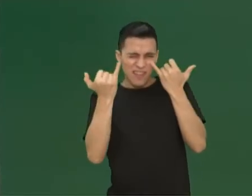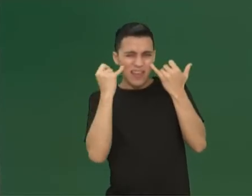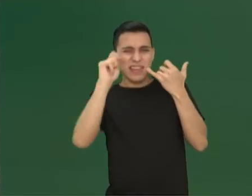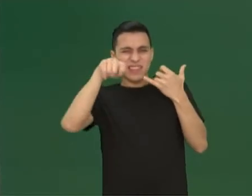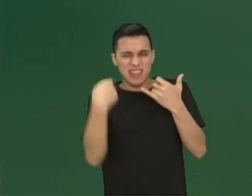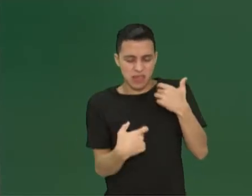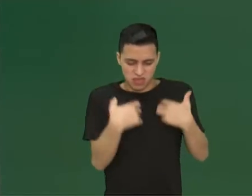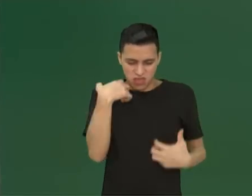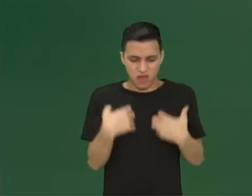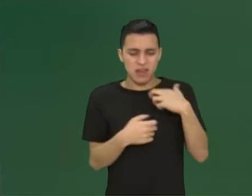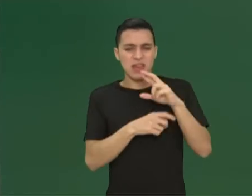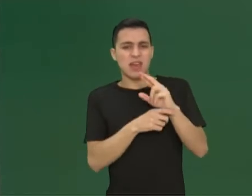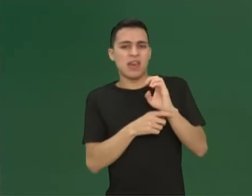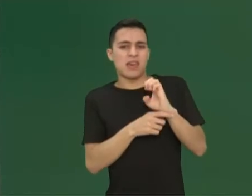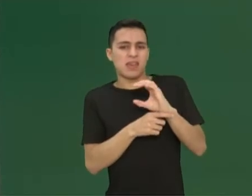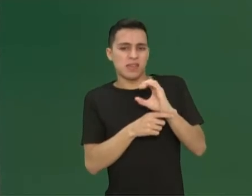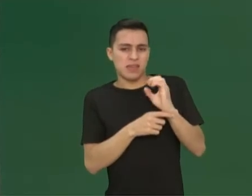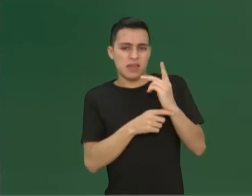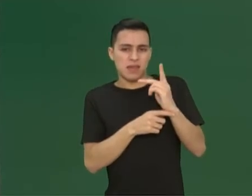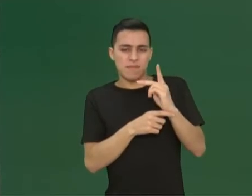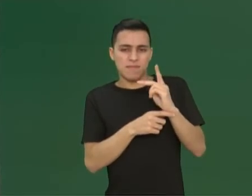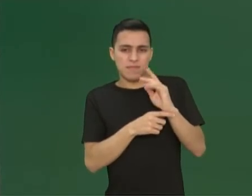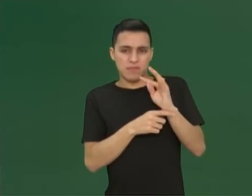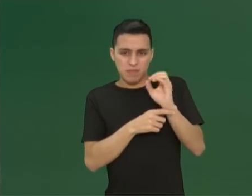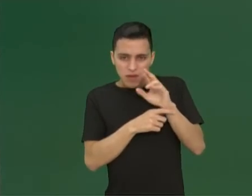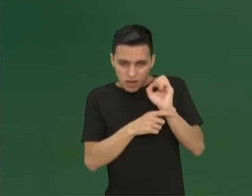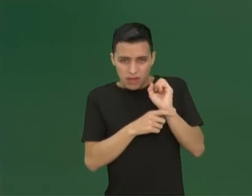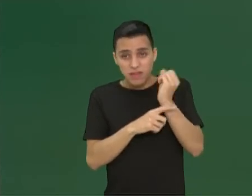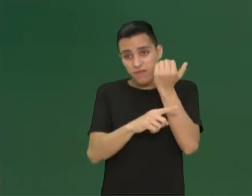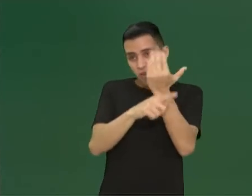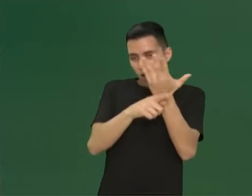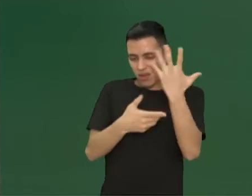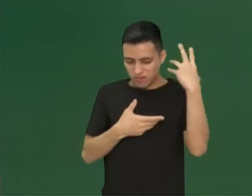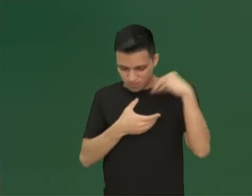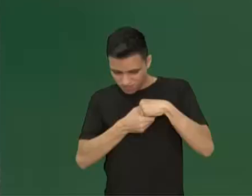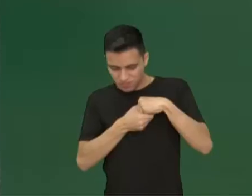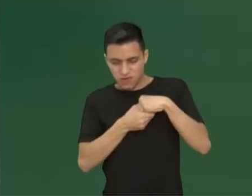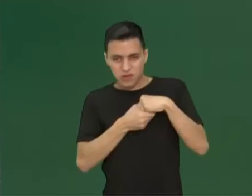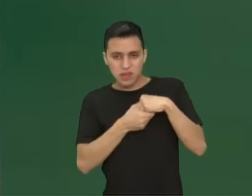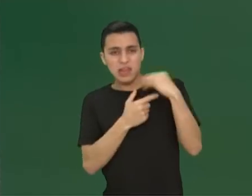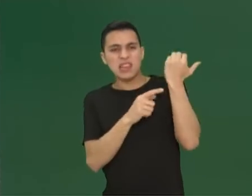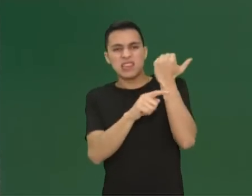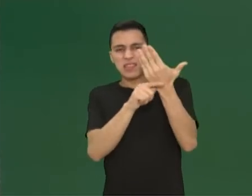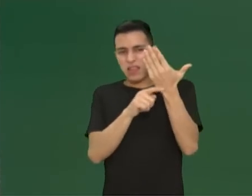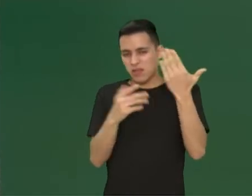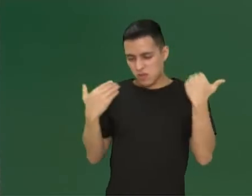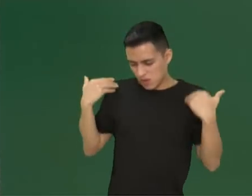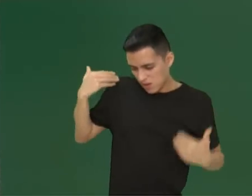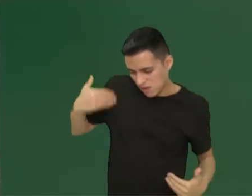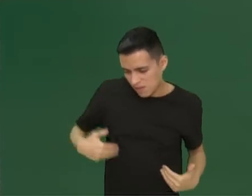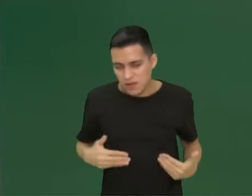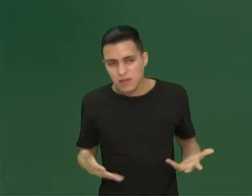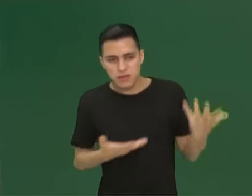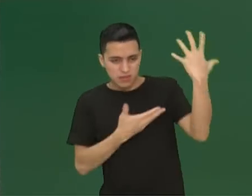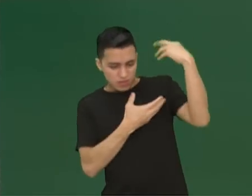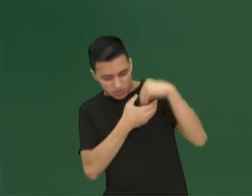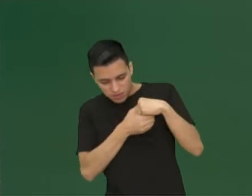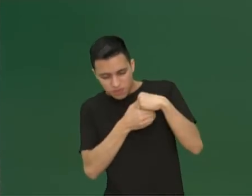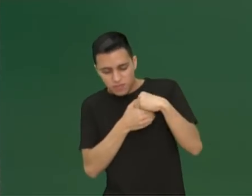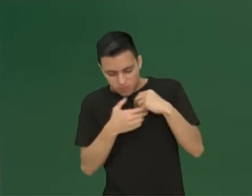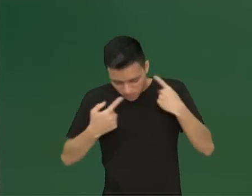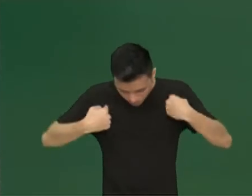órgãos receptores, internos e externos. Externos fora do nosso corpo,